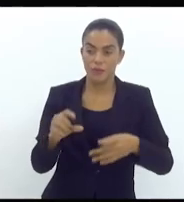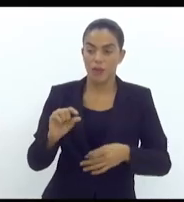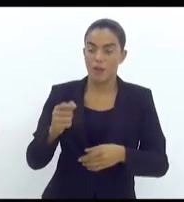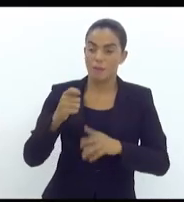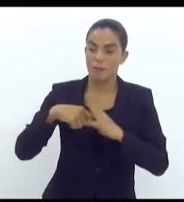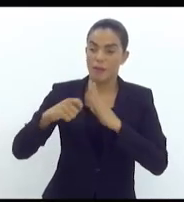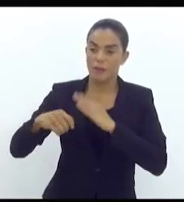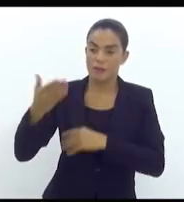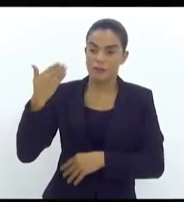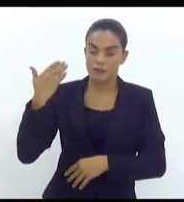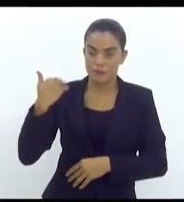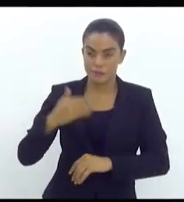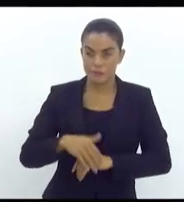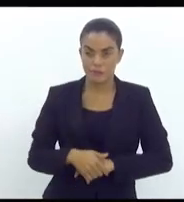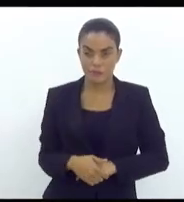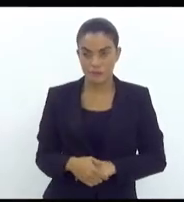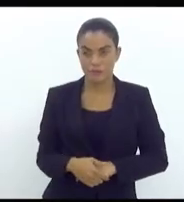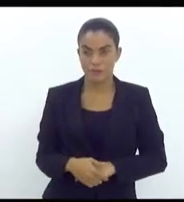atrás